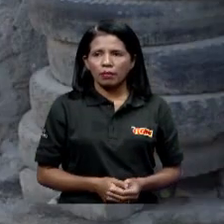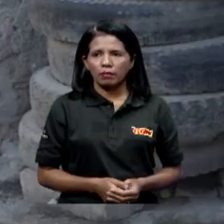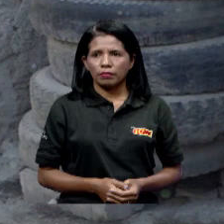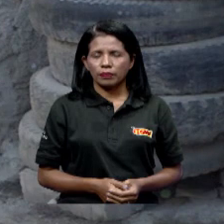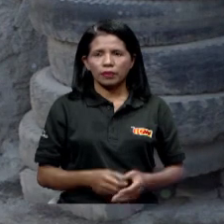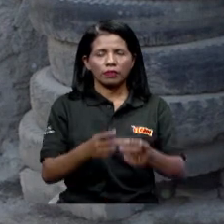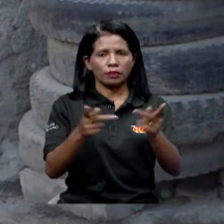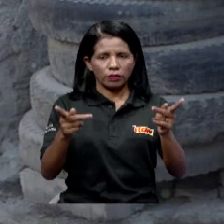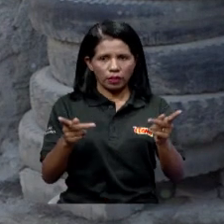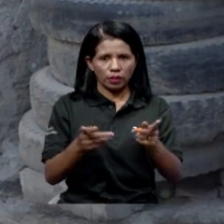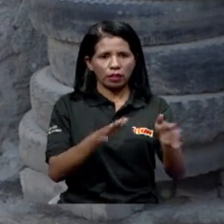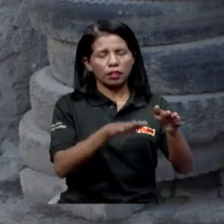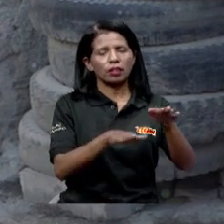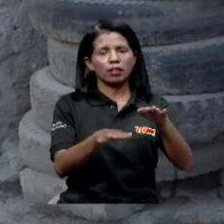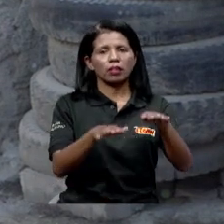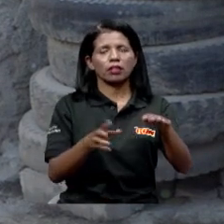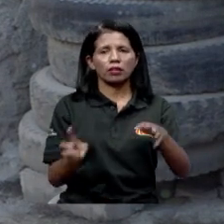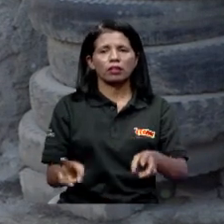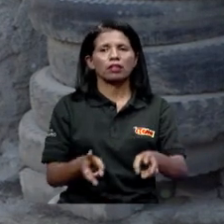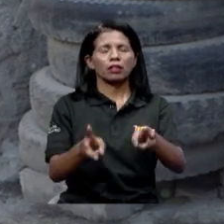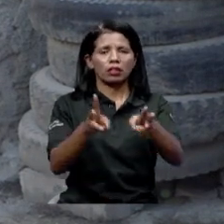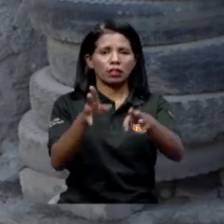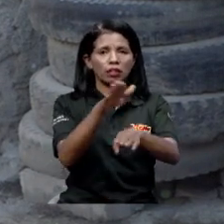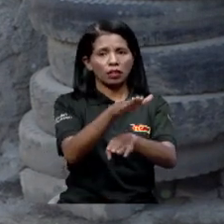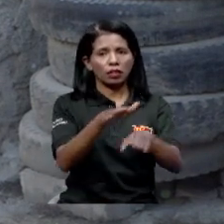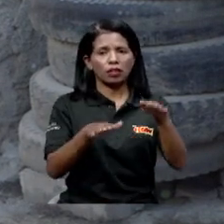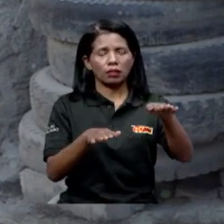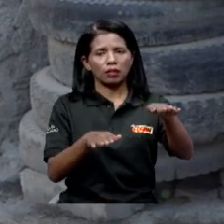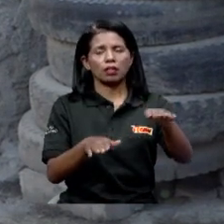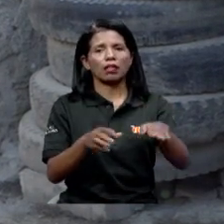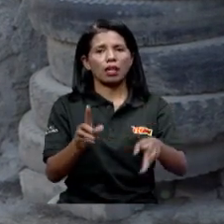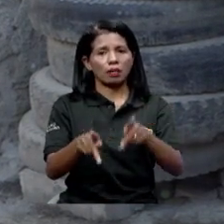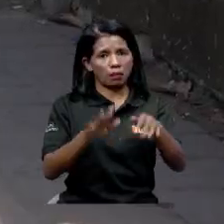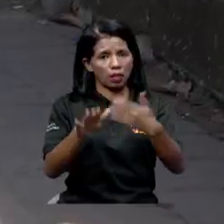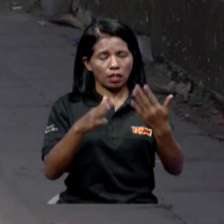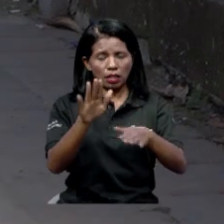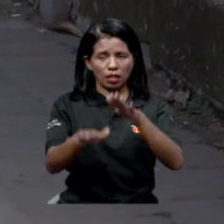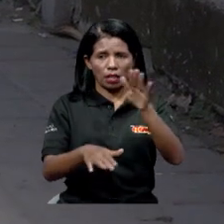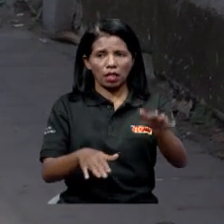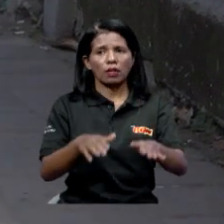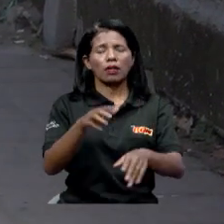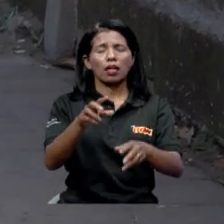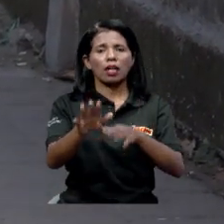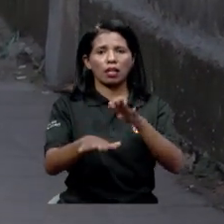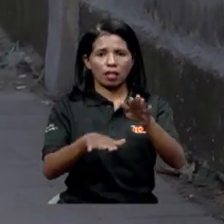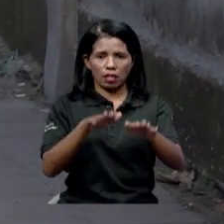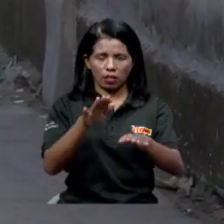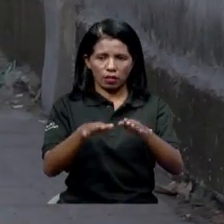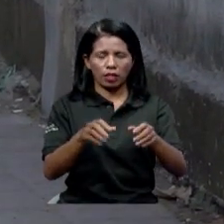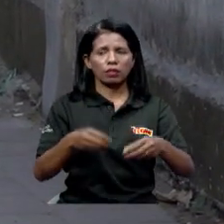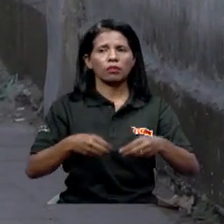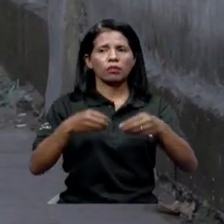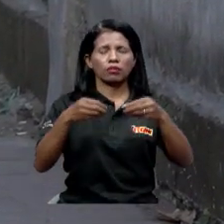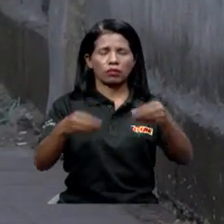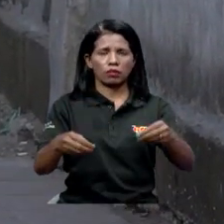Trotoar ma que espaço ida nebe, governo prepara ona, atu ema bele lau ain ia qualquer tempo. No mos, atu grande segurança ba ema